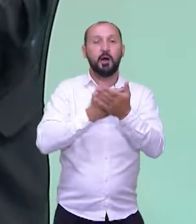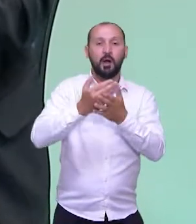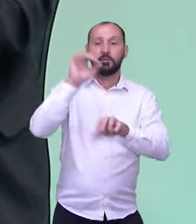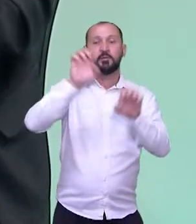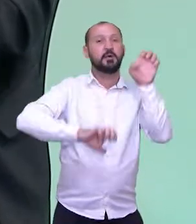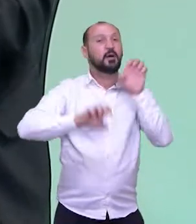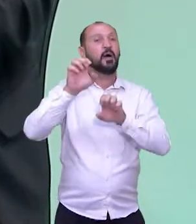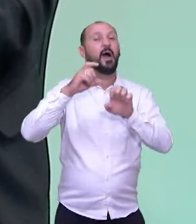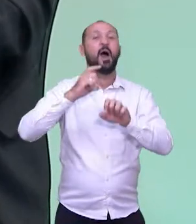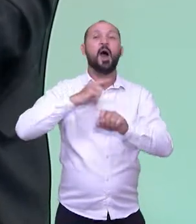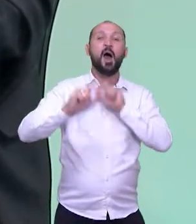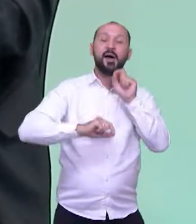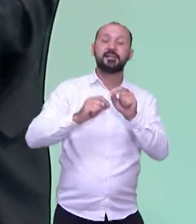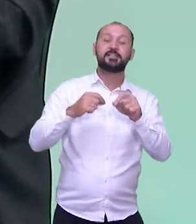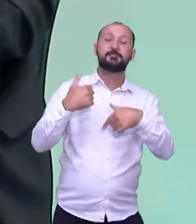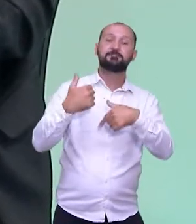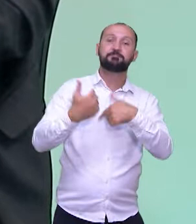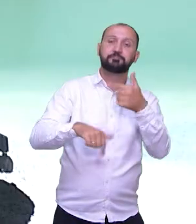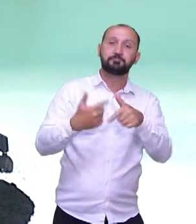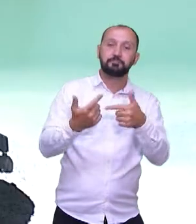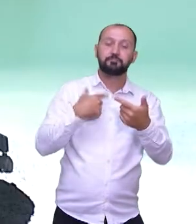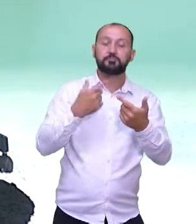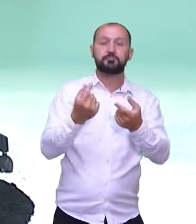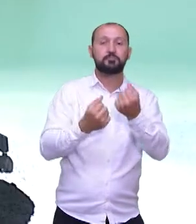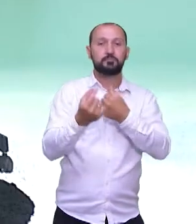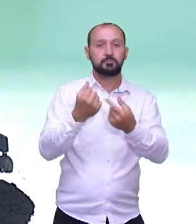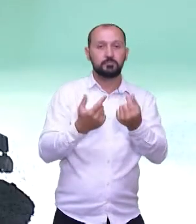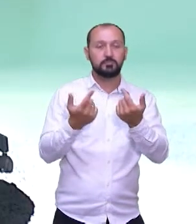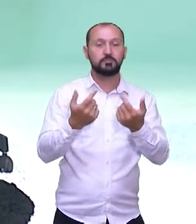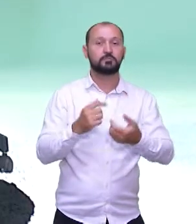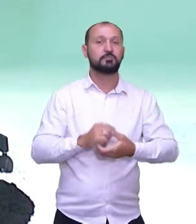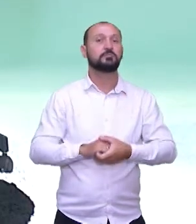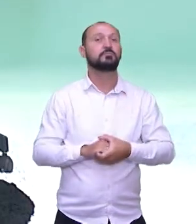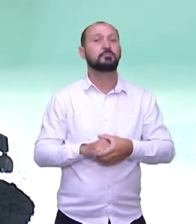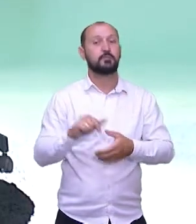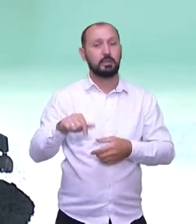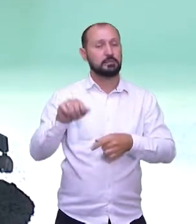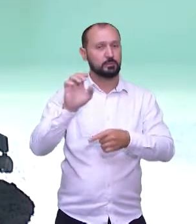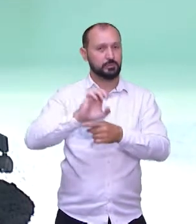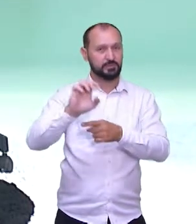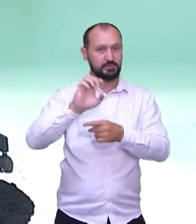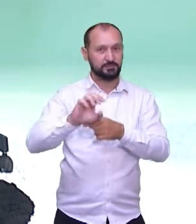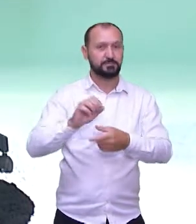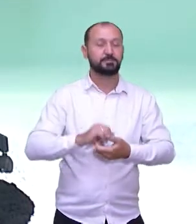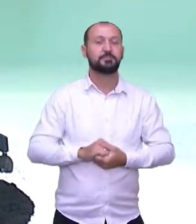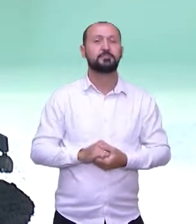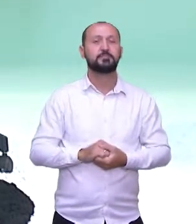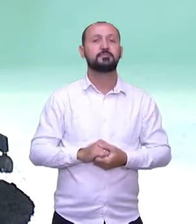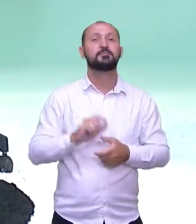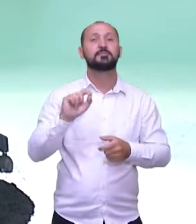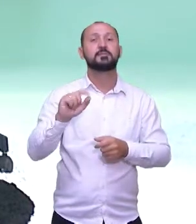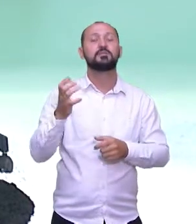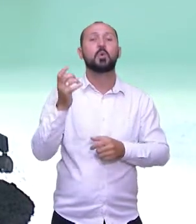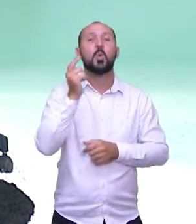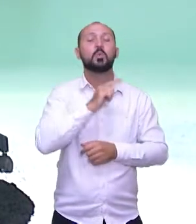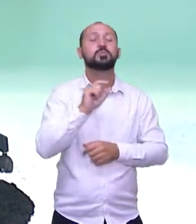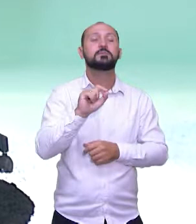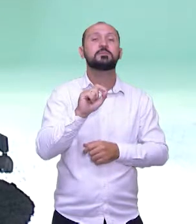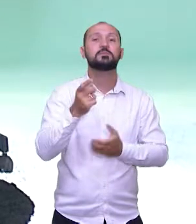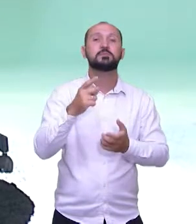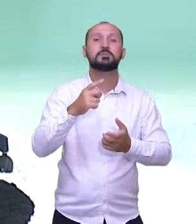atrair empresas que vão gerar empregos e gerar recursos aqui, receita aqui para o nosso estado. O que a gente